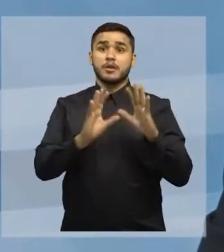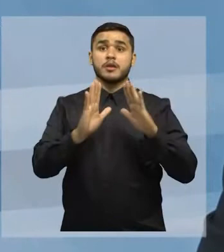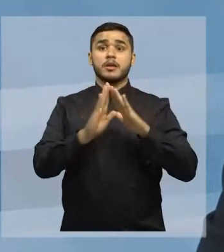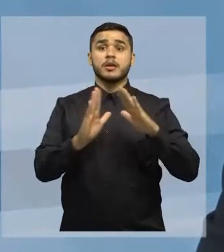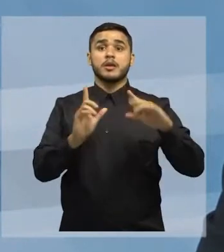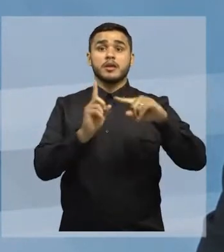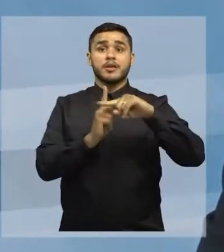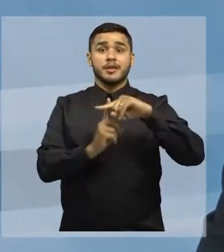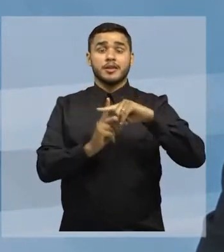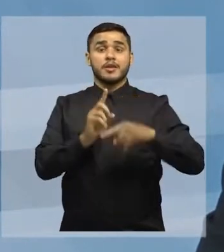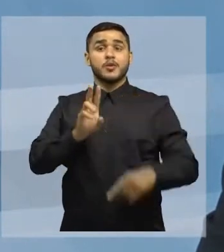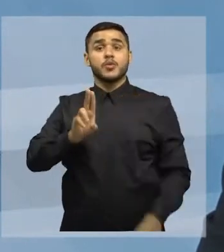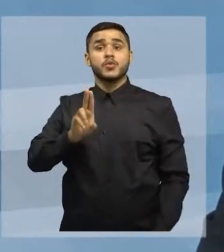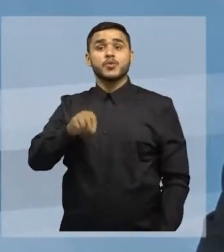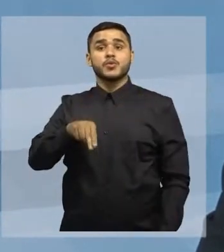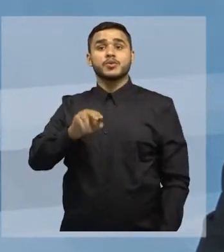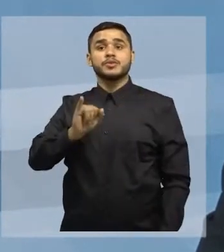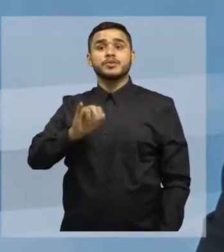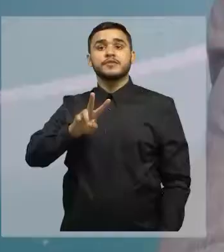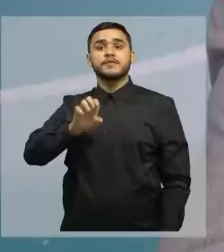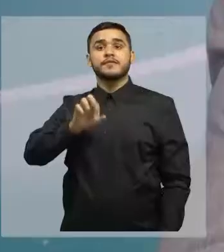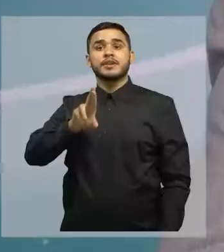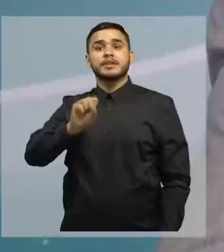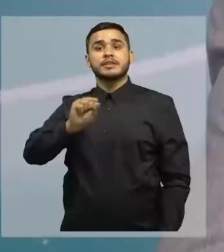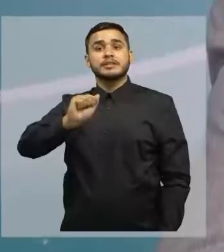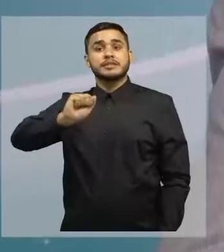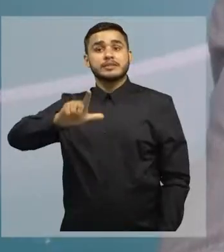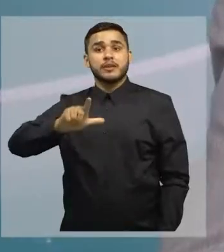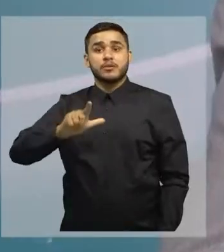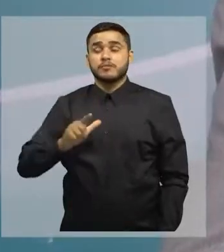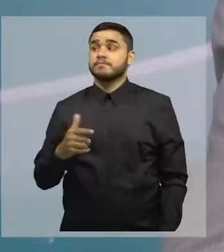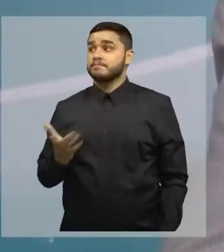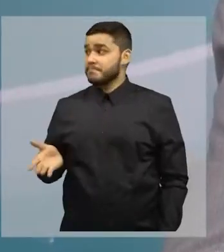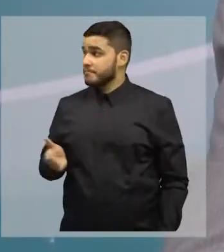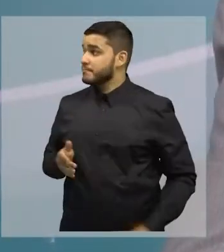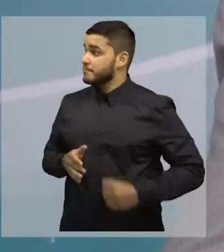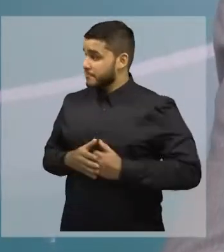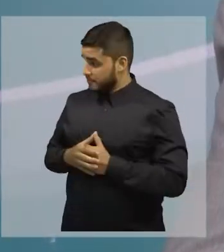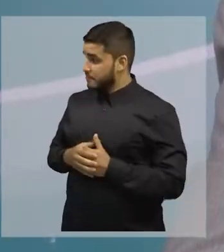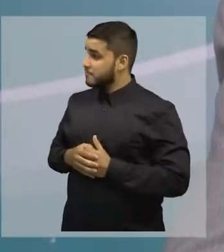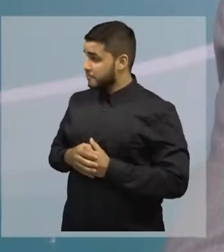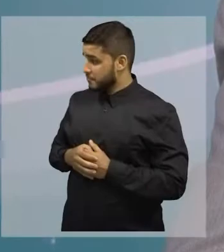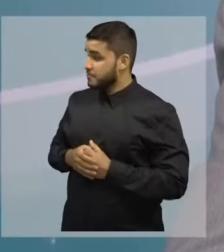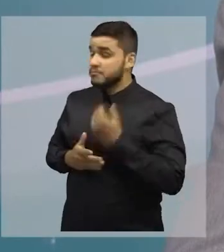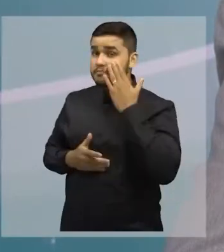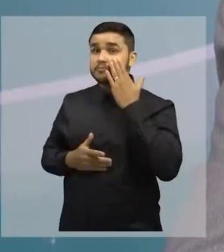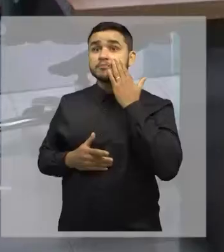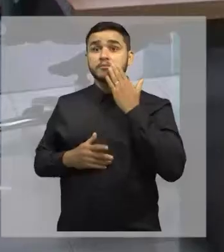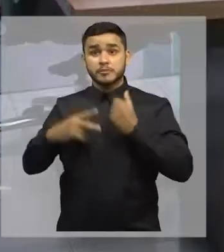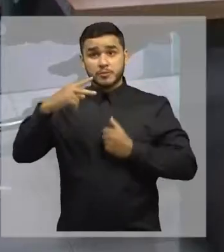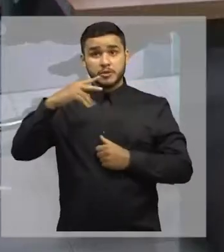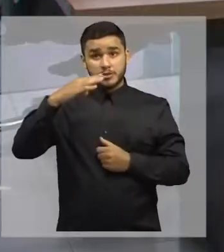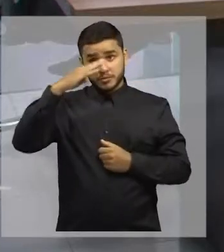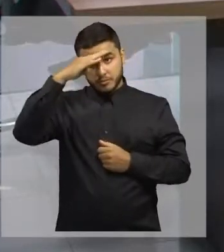partido. Nem precisa se dizer que o presidente Bolsonaro também está alinhado com